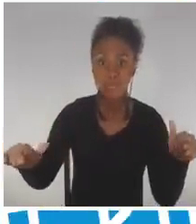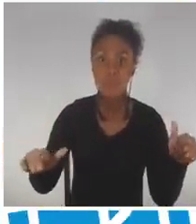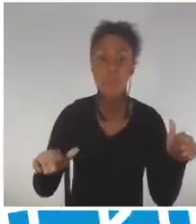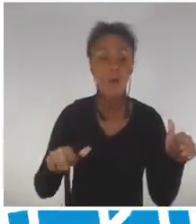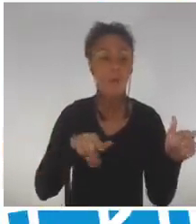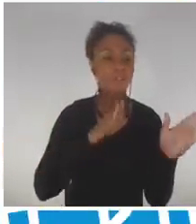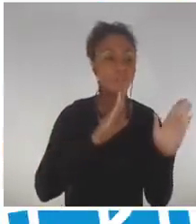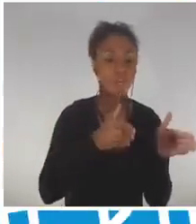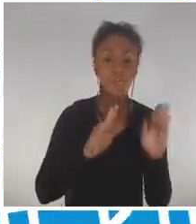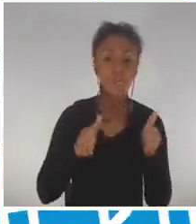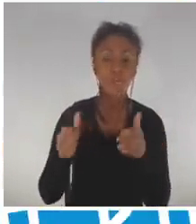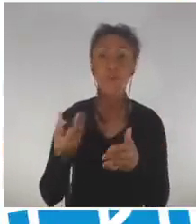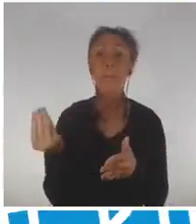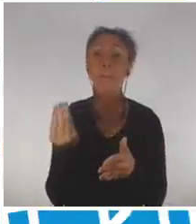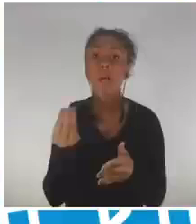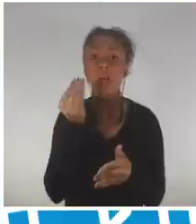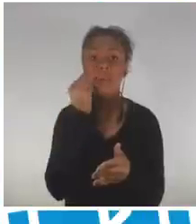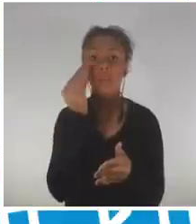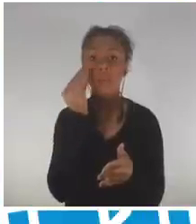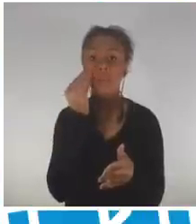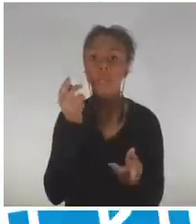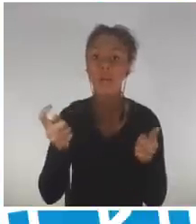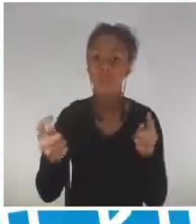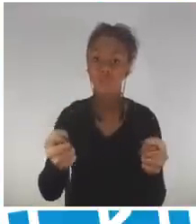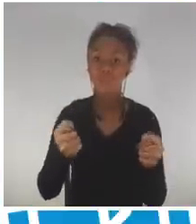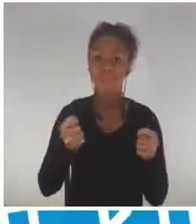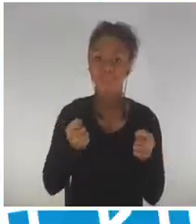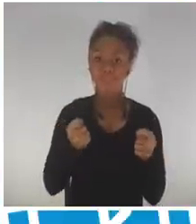conter os custos, né?